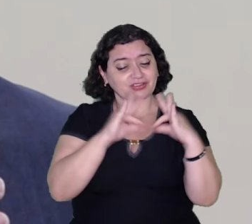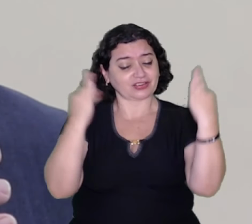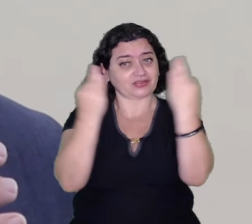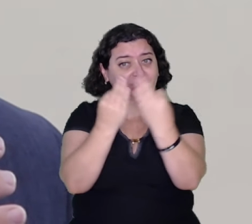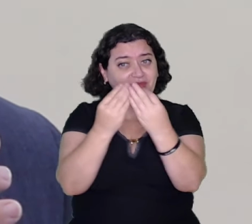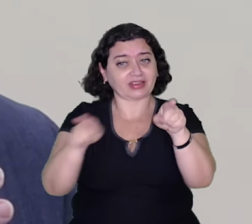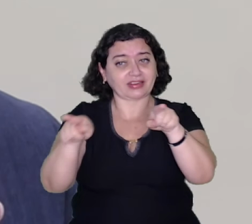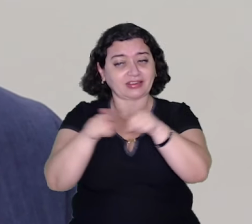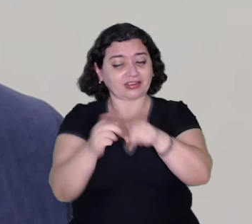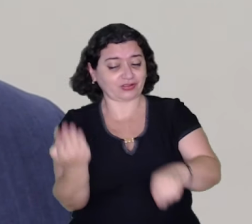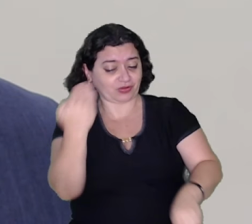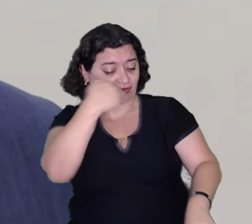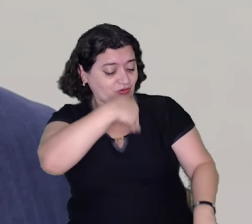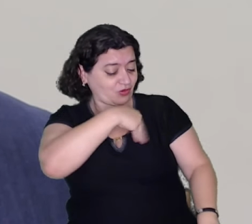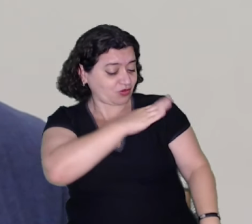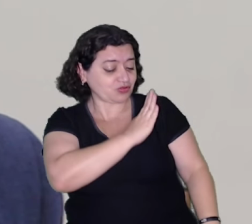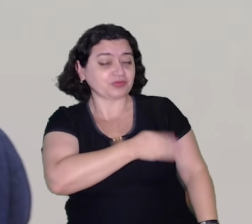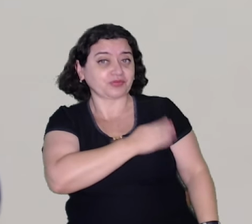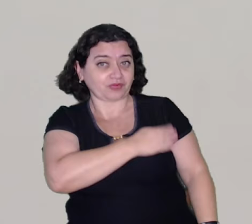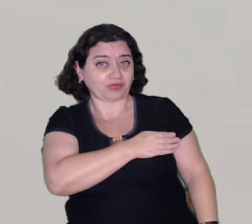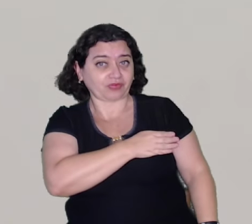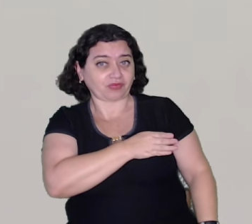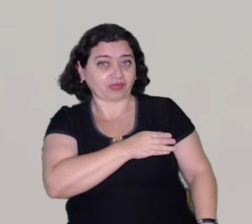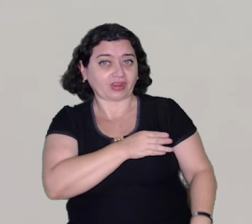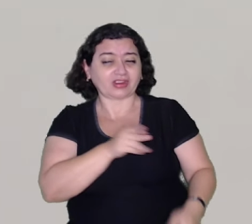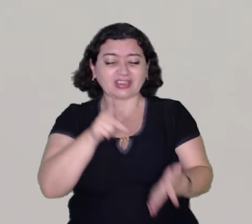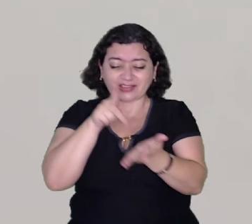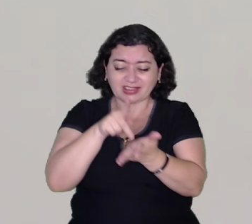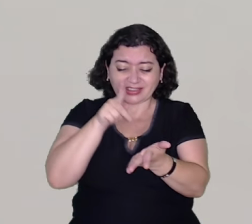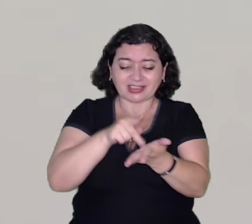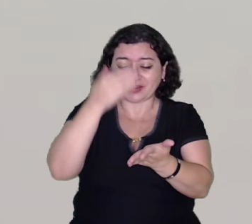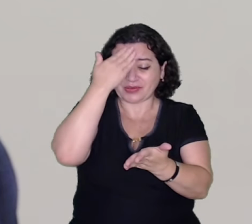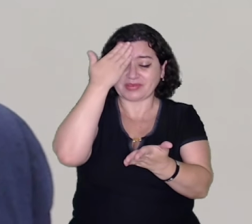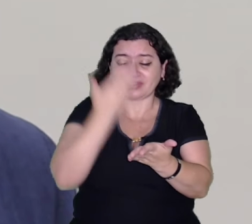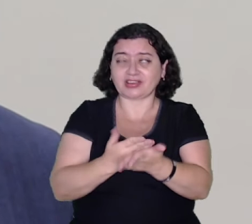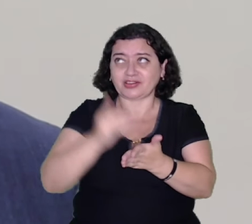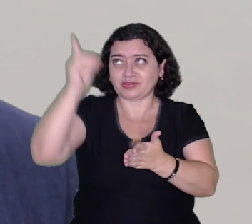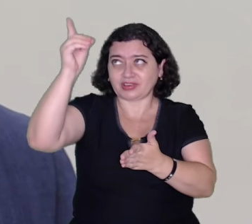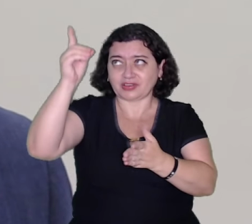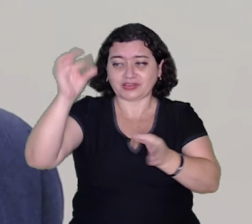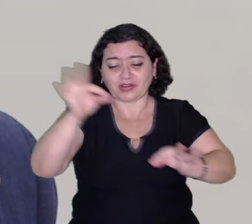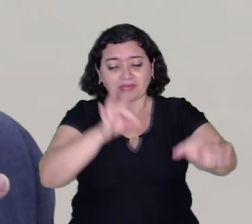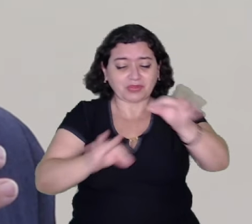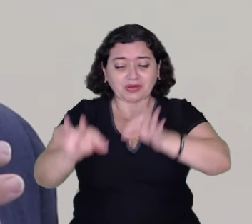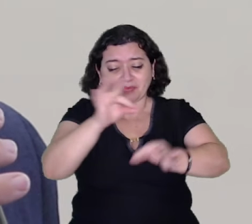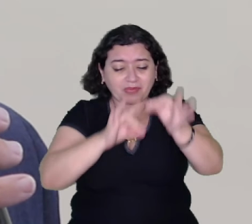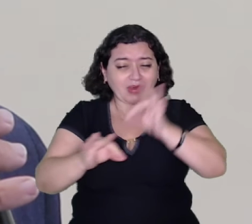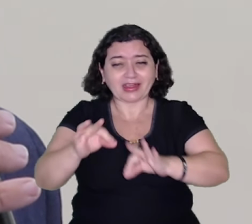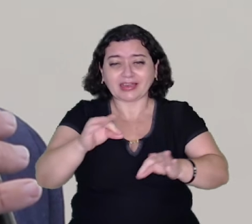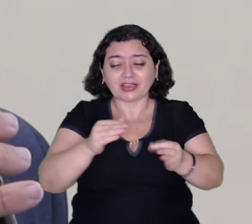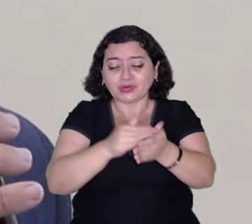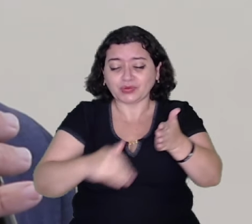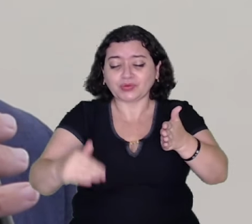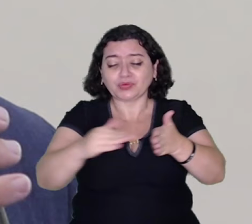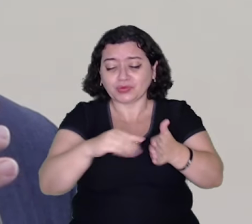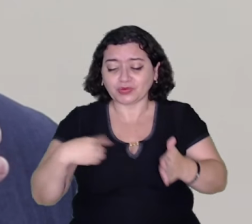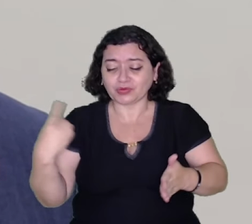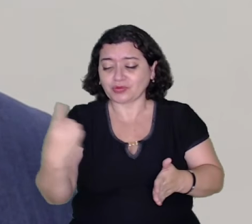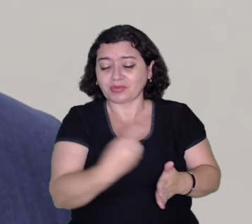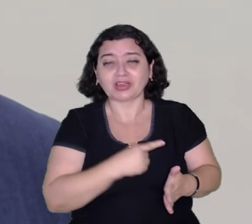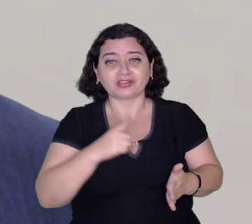coração. Eu realmente creio que Deus tem preparado tudo para nós, porque Ele